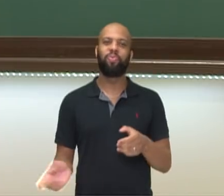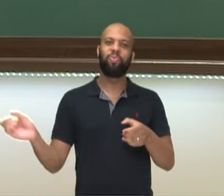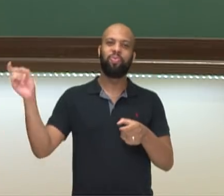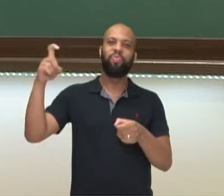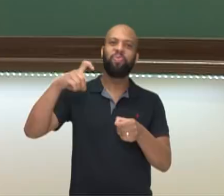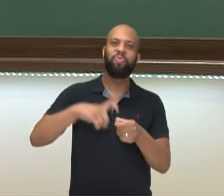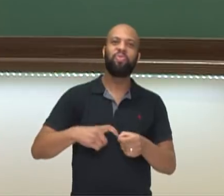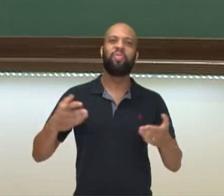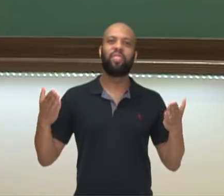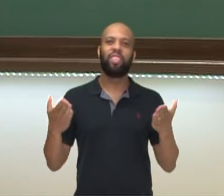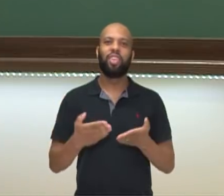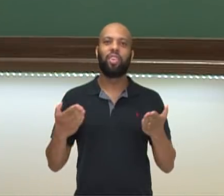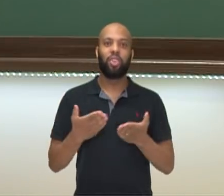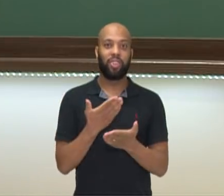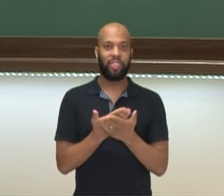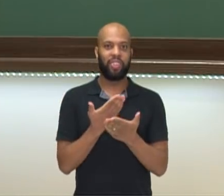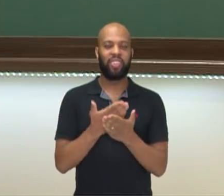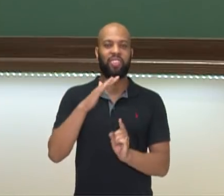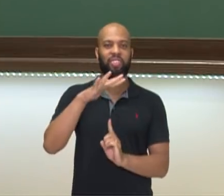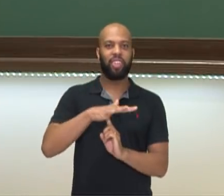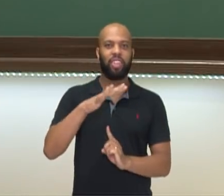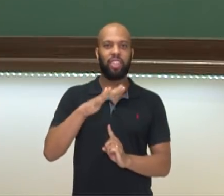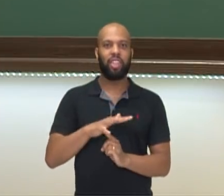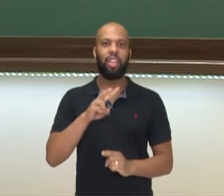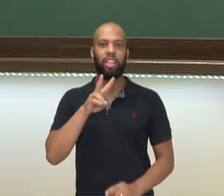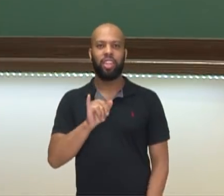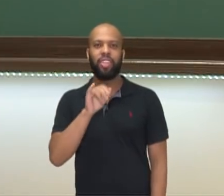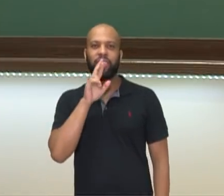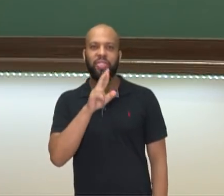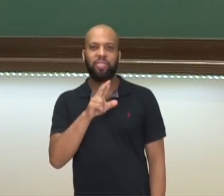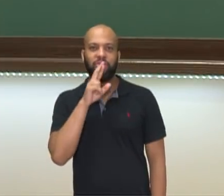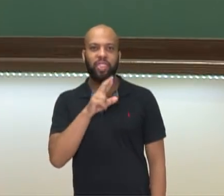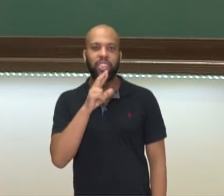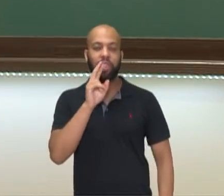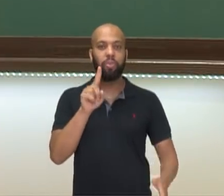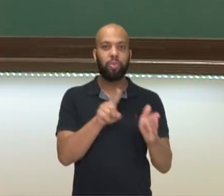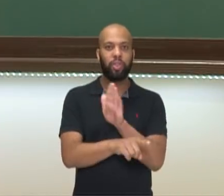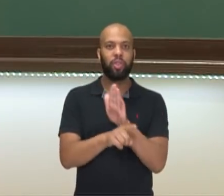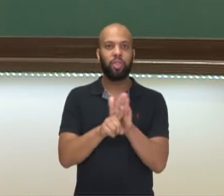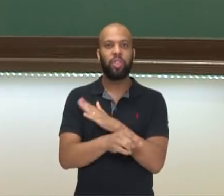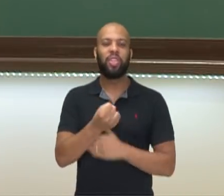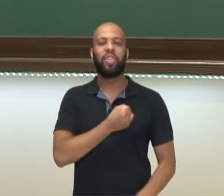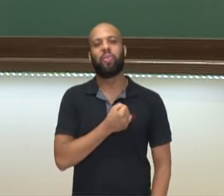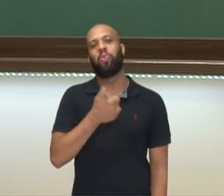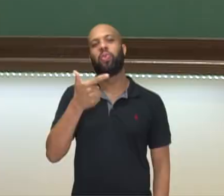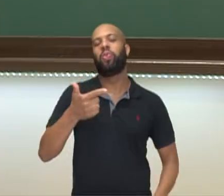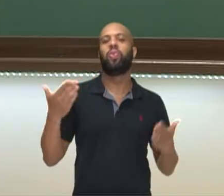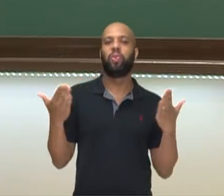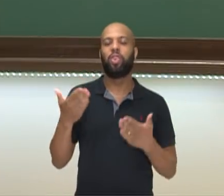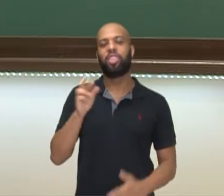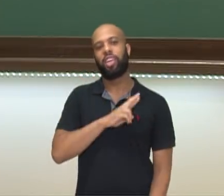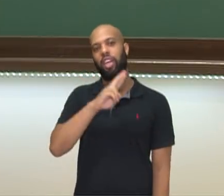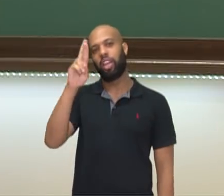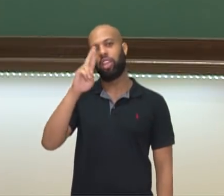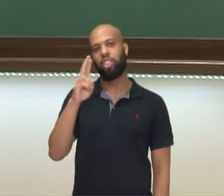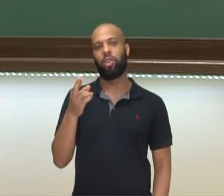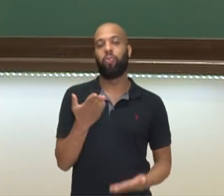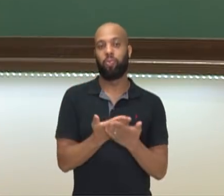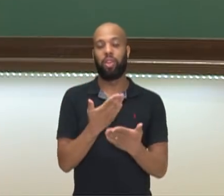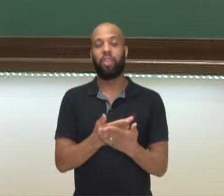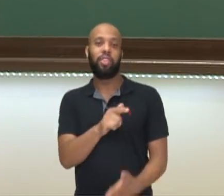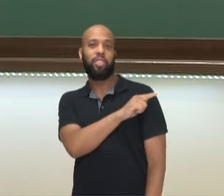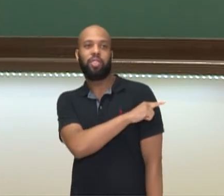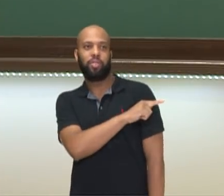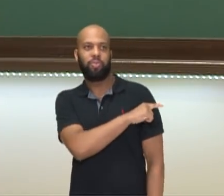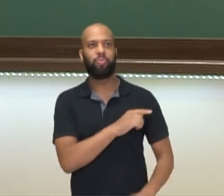Retornamos com a nossa aula Paraná para resolver o segundo quiz da aula de hoje, Ensino Religioso, sétimo ano. Então